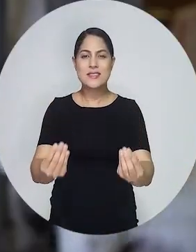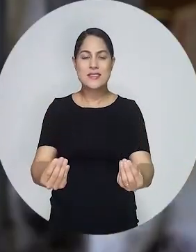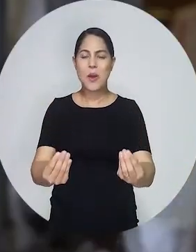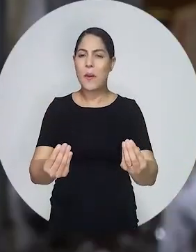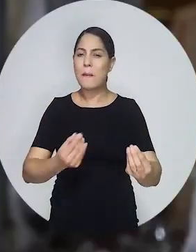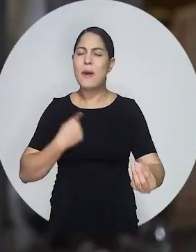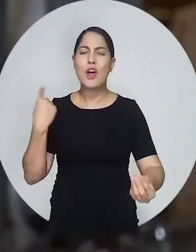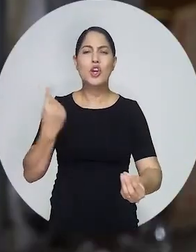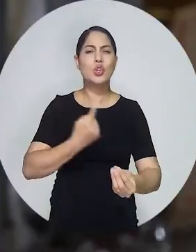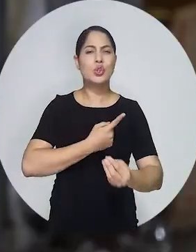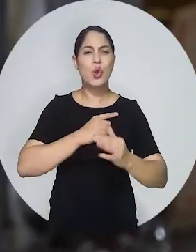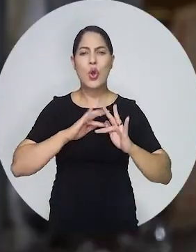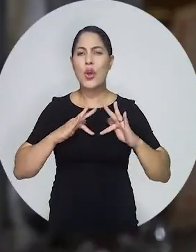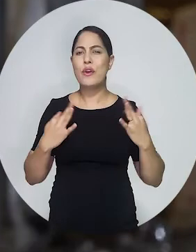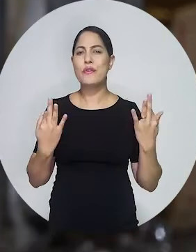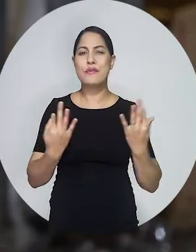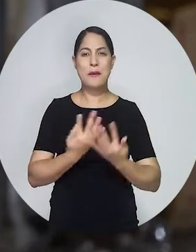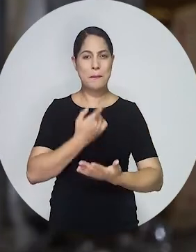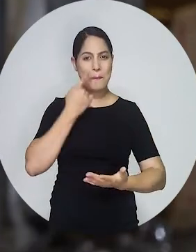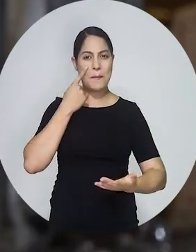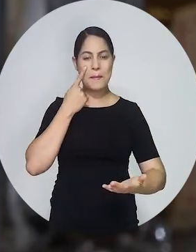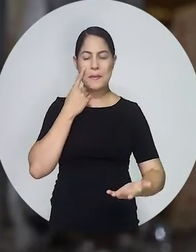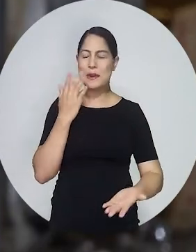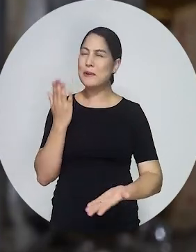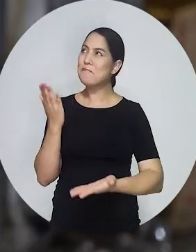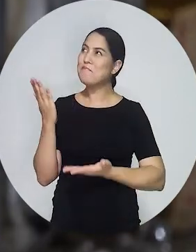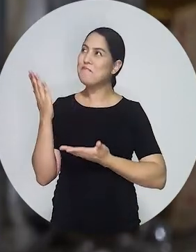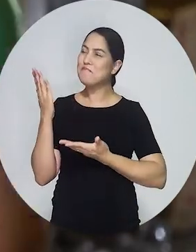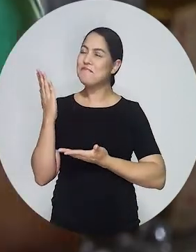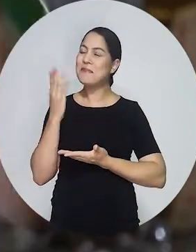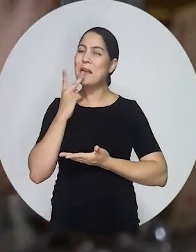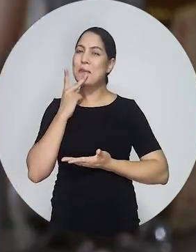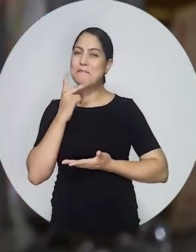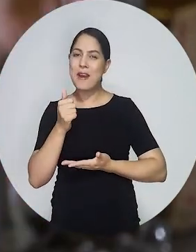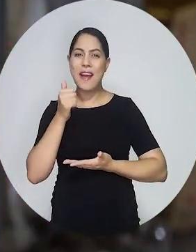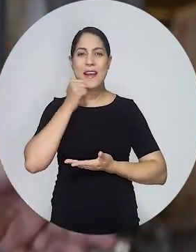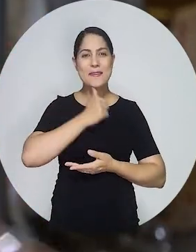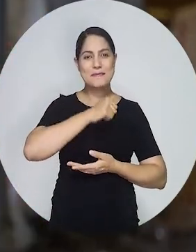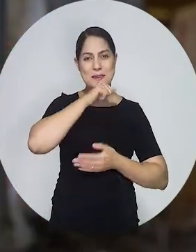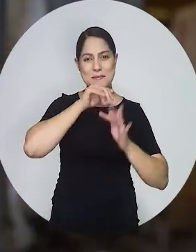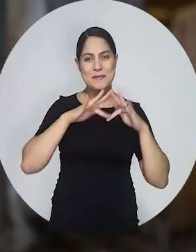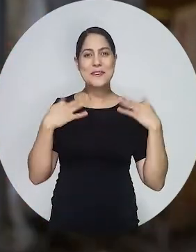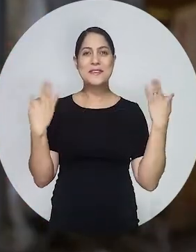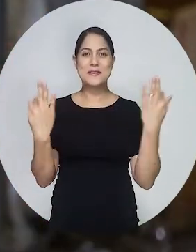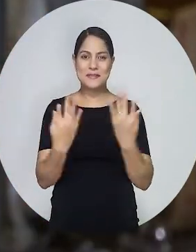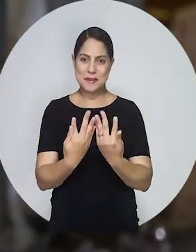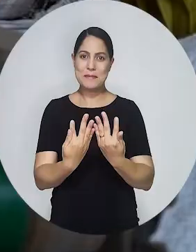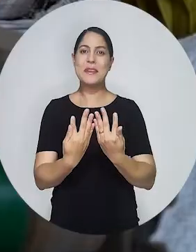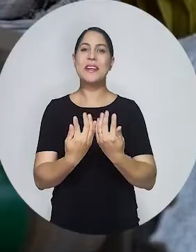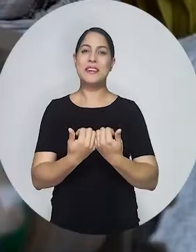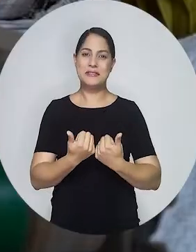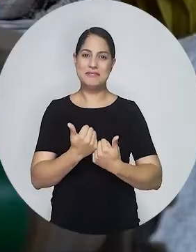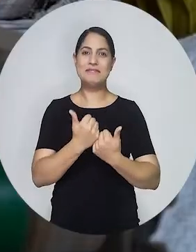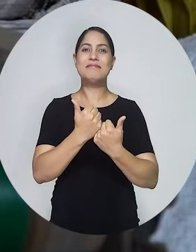para a gente vai dar para todas as famílias que estão aqui, ó, pai de família e mãe de família.